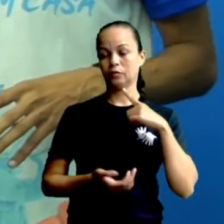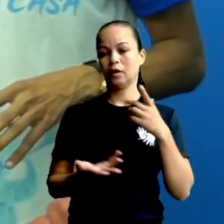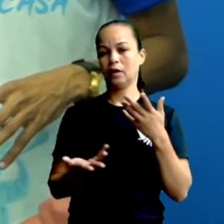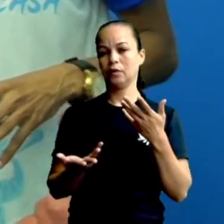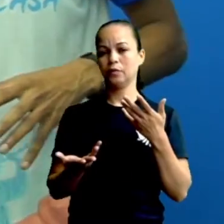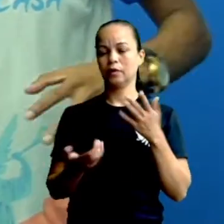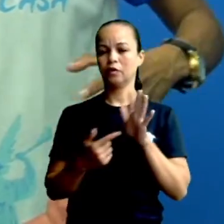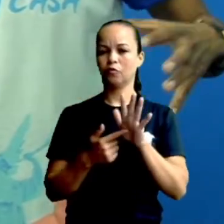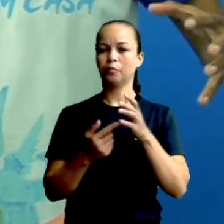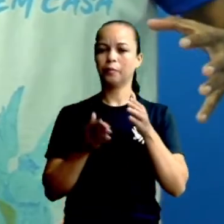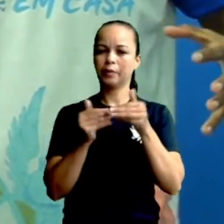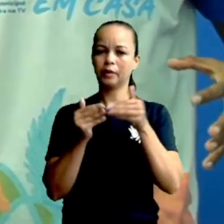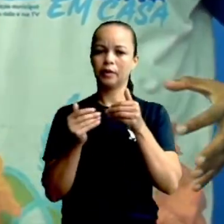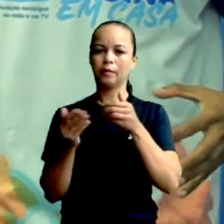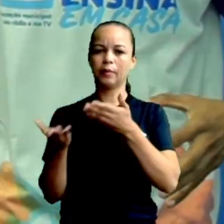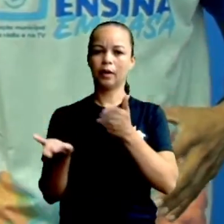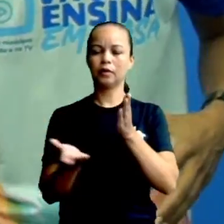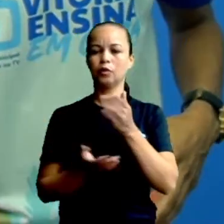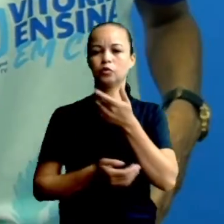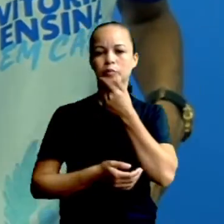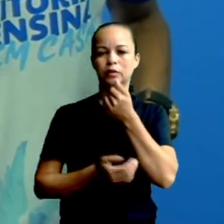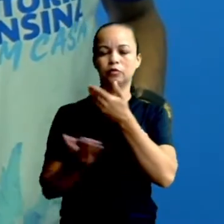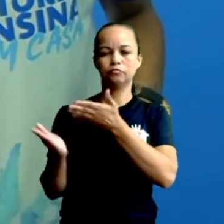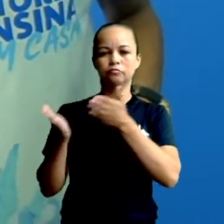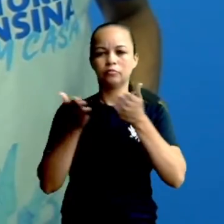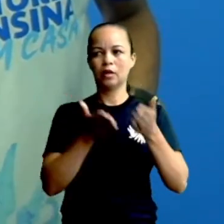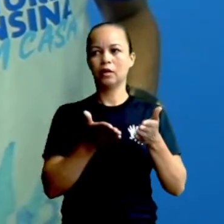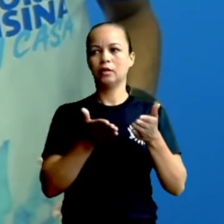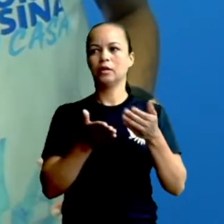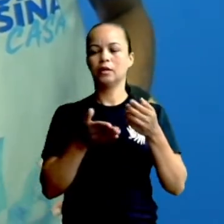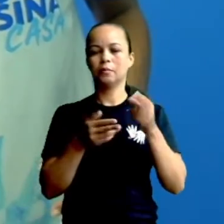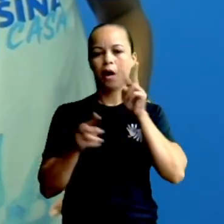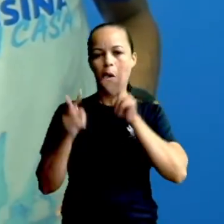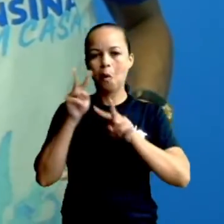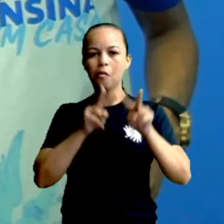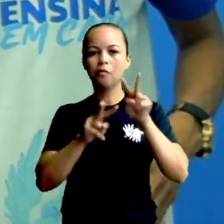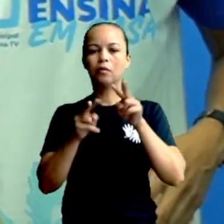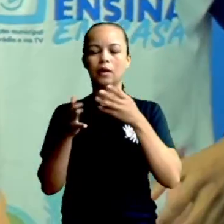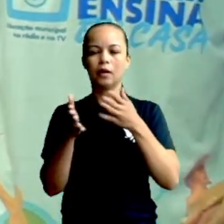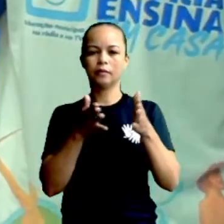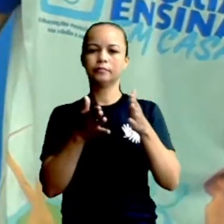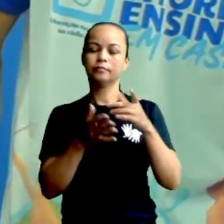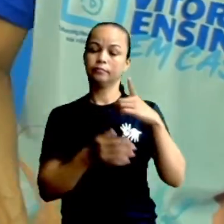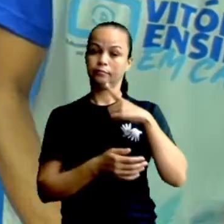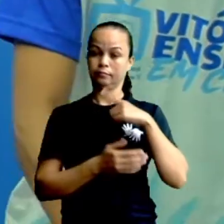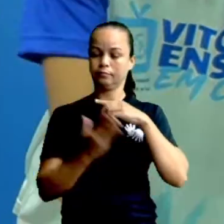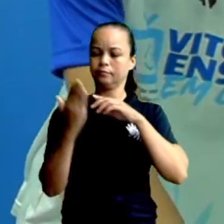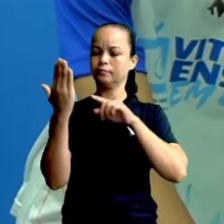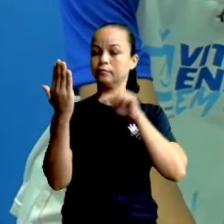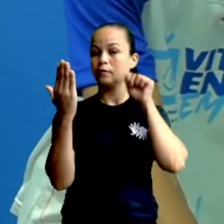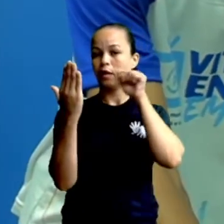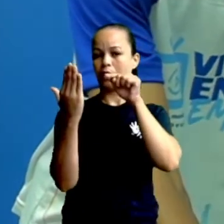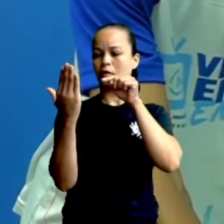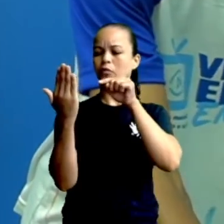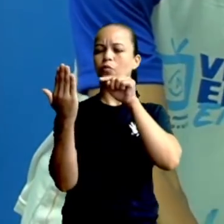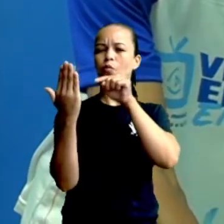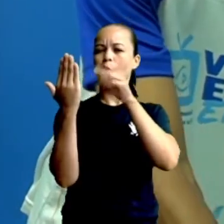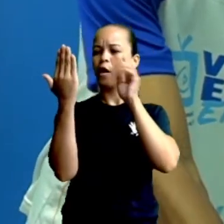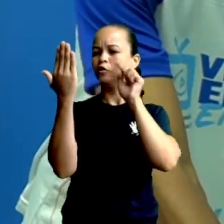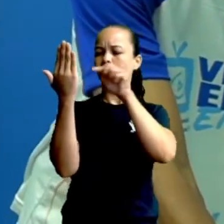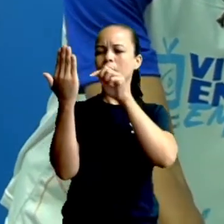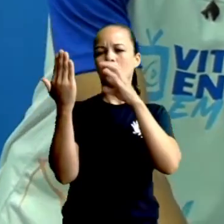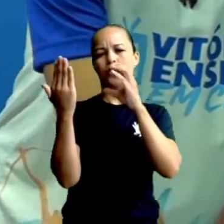aqui para mim, para olhar aqui na... Eu tenho um espelho côncavo.